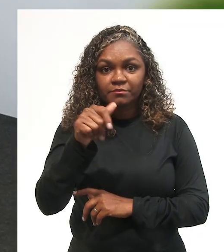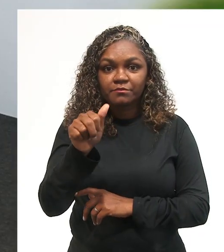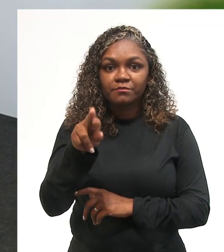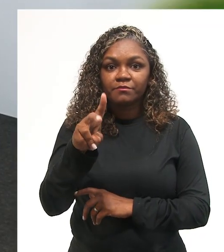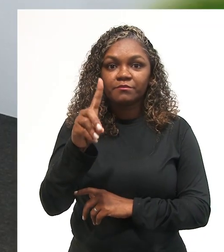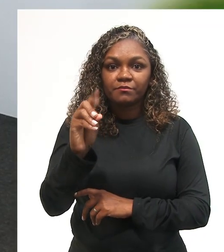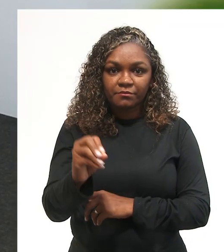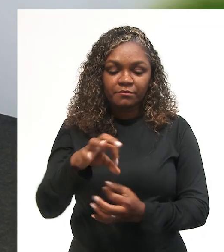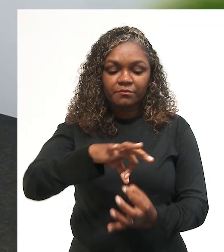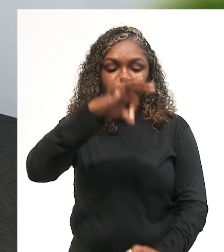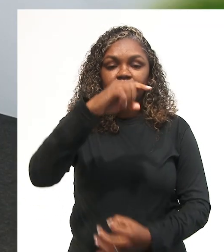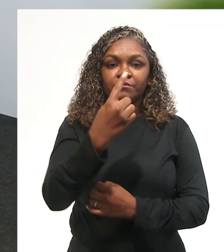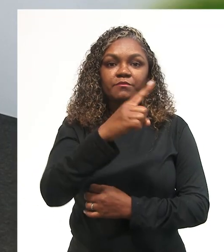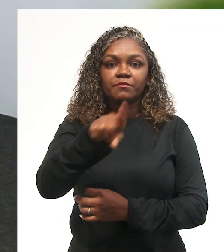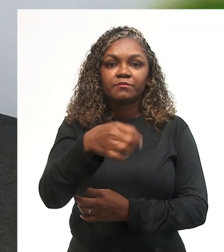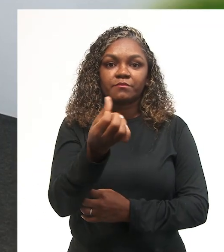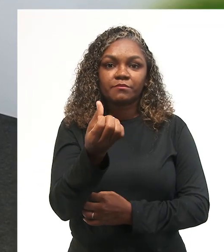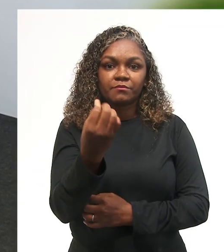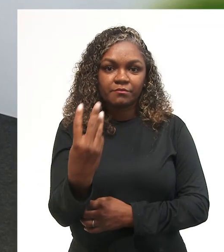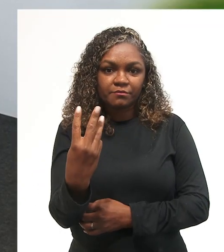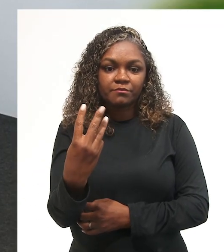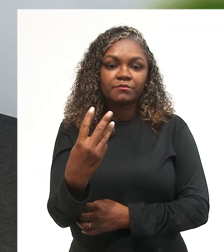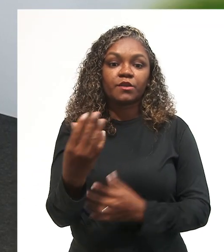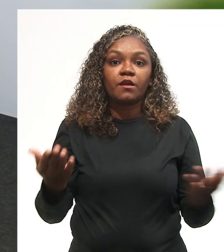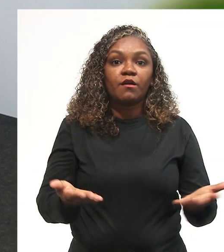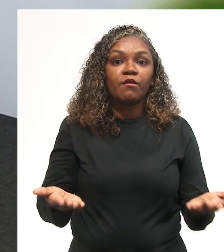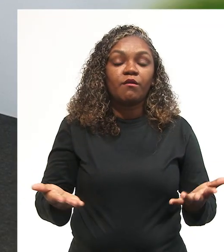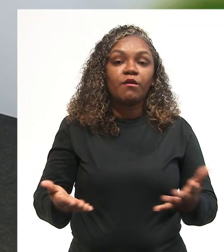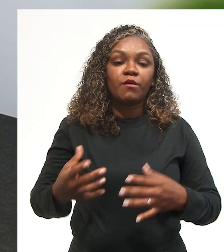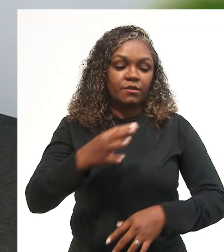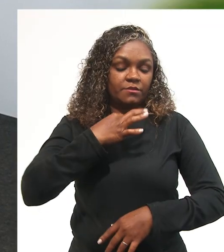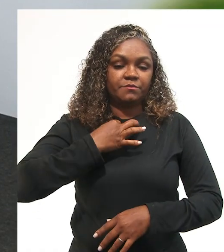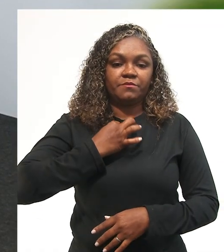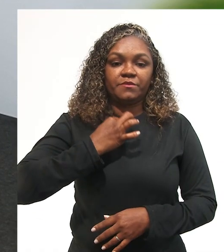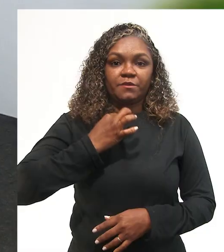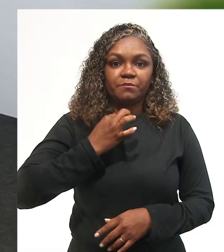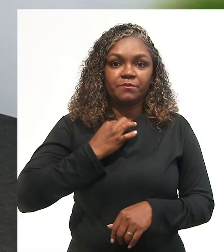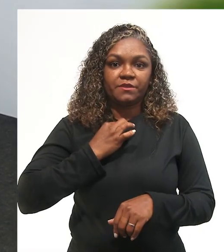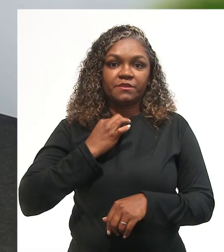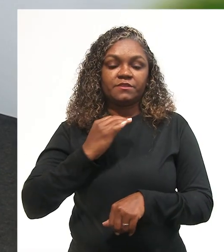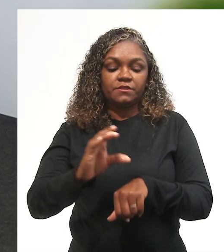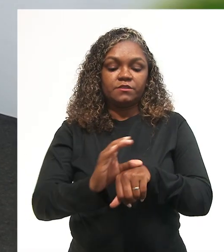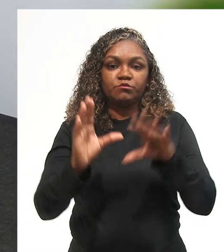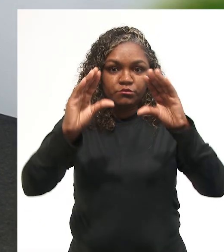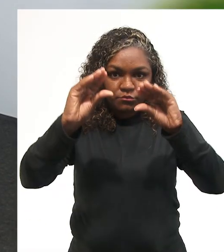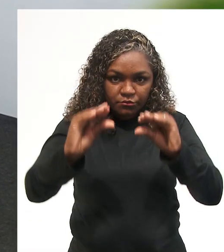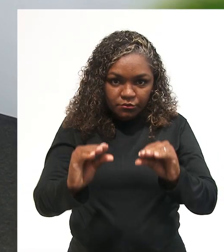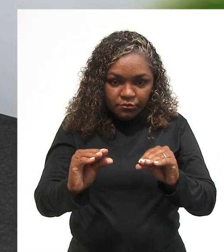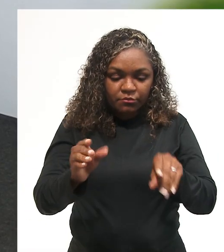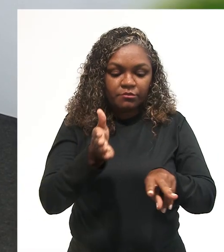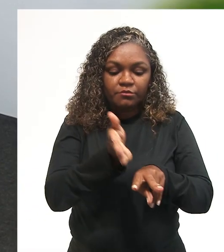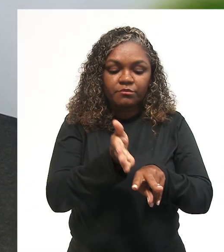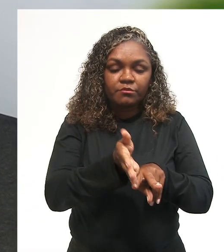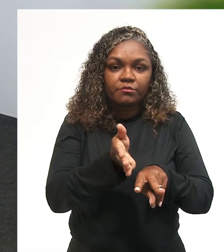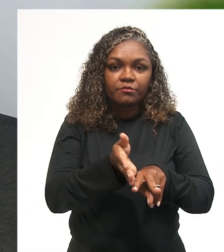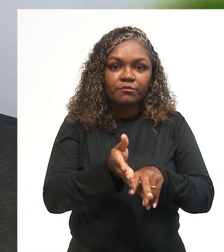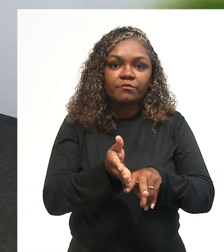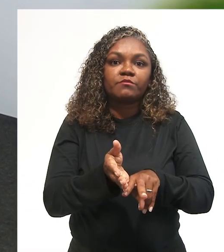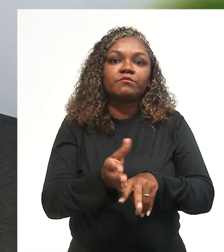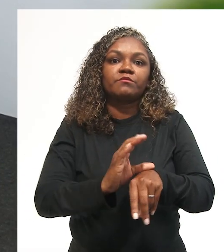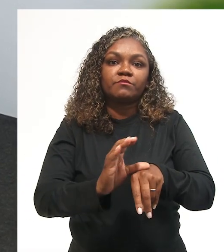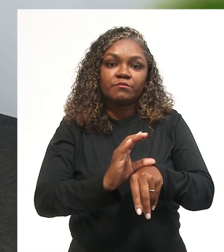de 1,63 m, estou trajando neste momento uma camisa de cor chumbo, uma calça cinza e um tênis